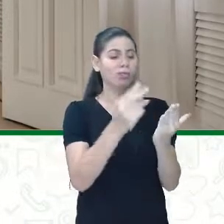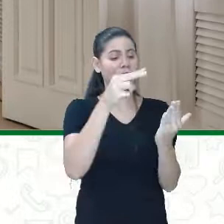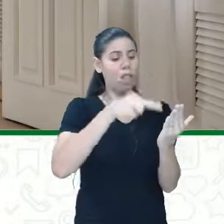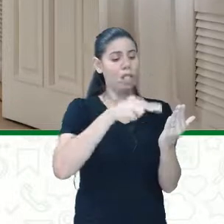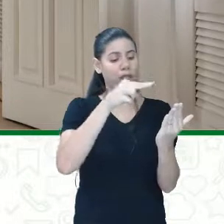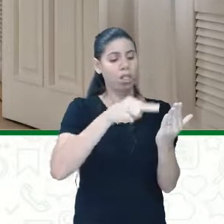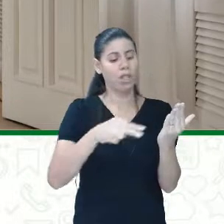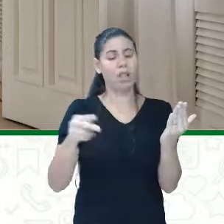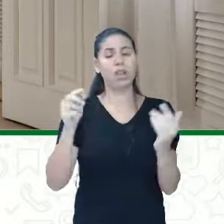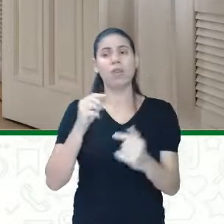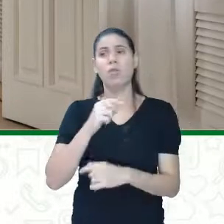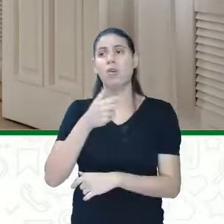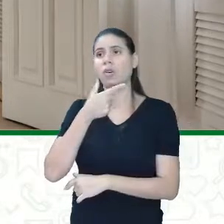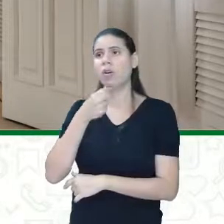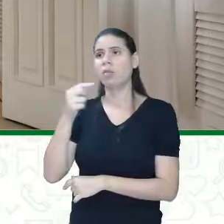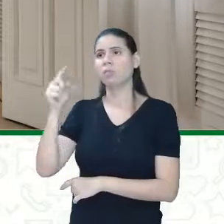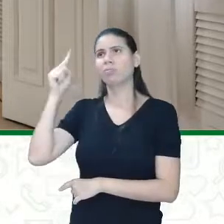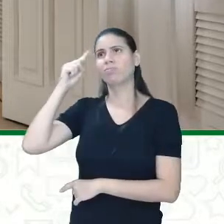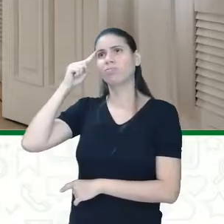e lembra.